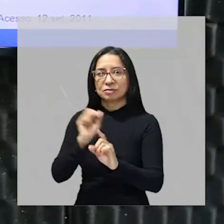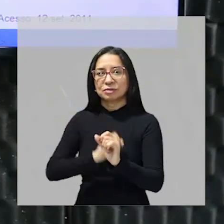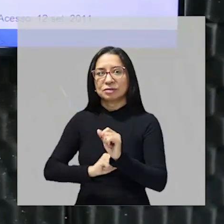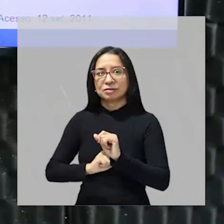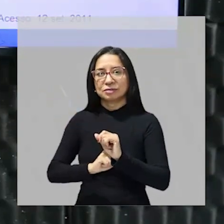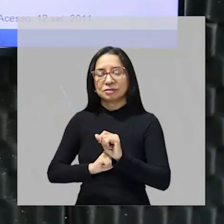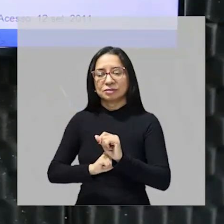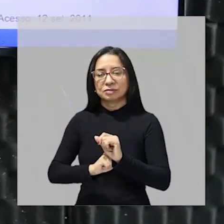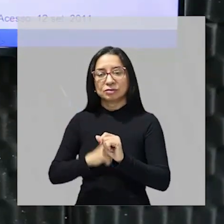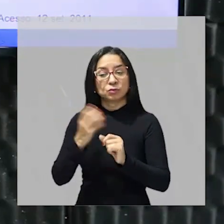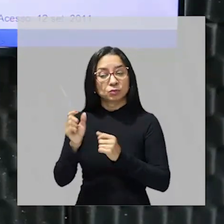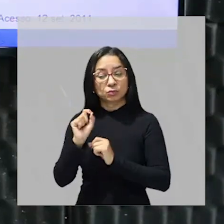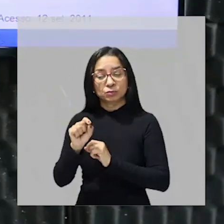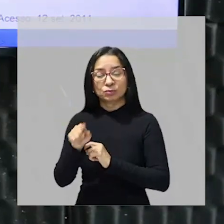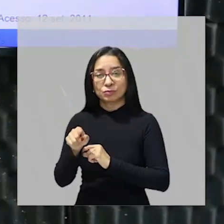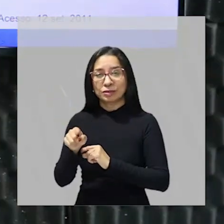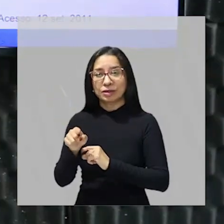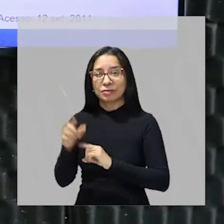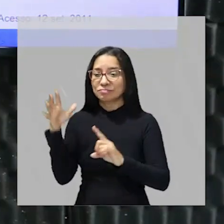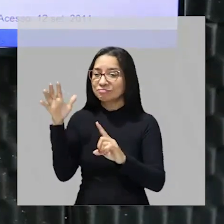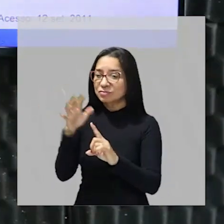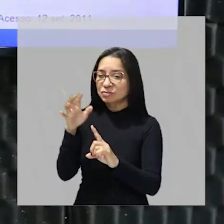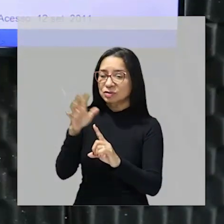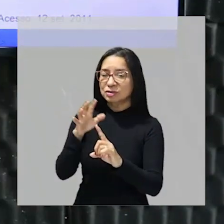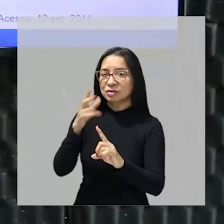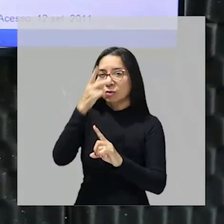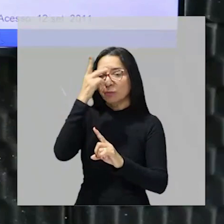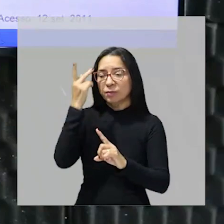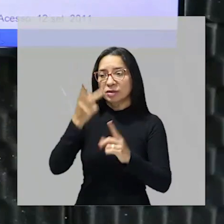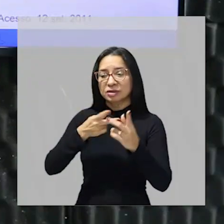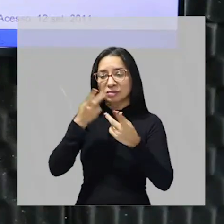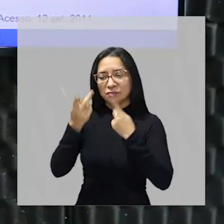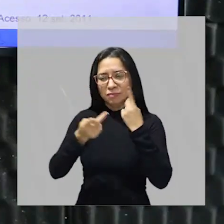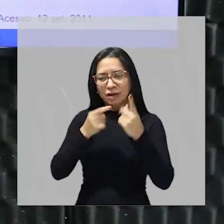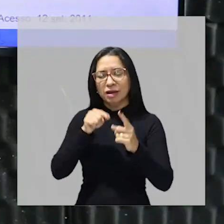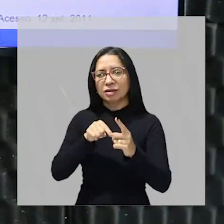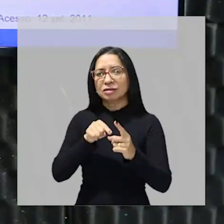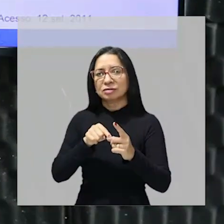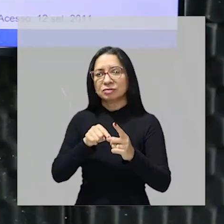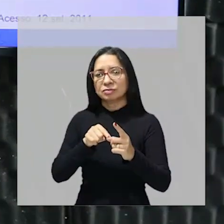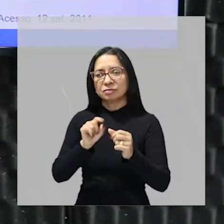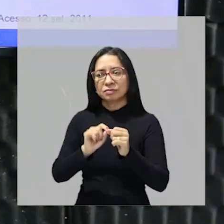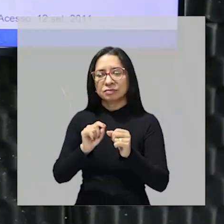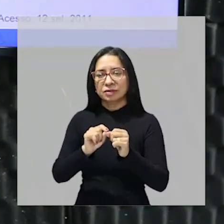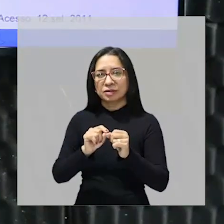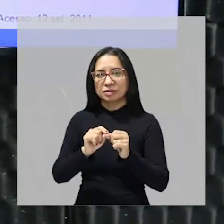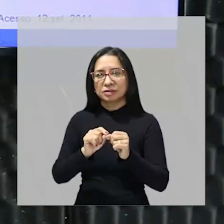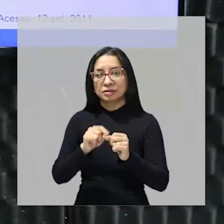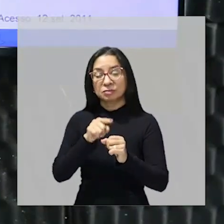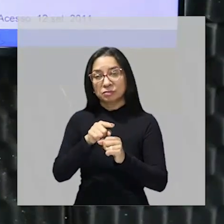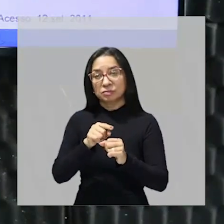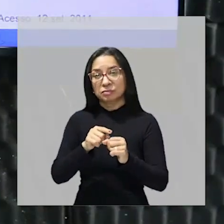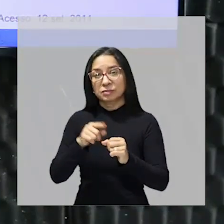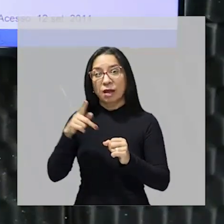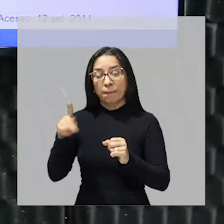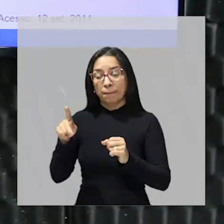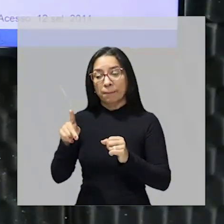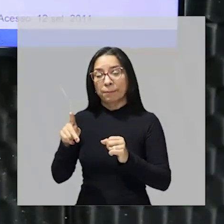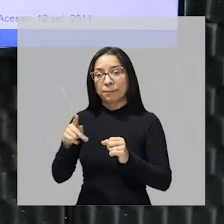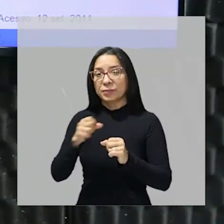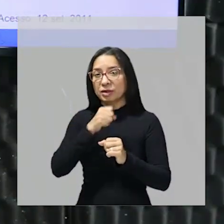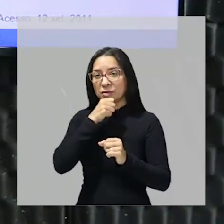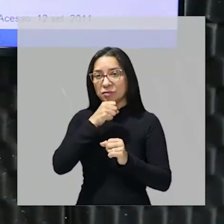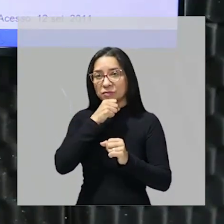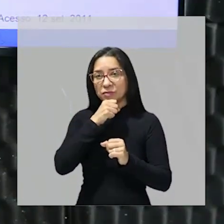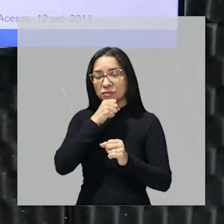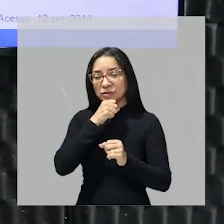né? Ah, tu é uma Maria, vai com as outras. Quer dizer que uma pessoa te diz, tu vai e faz. A minha avó dizia assim, quer dizer que se fulano se jogar no poço,